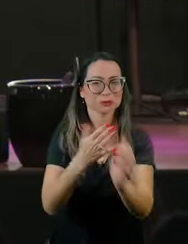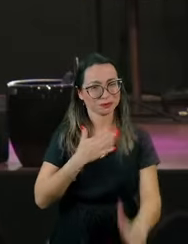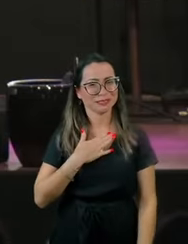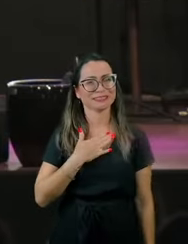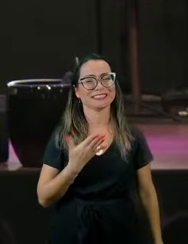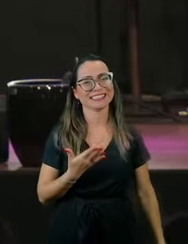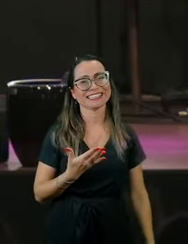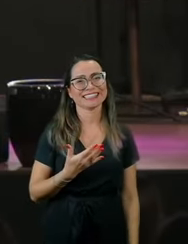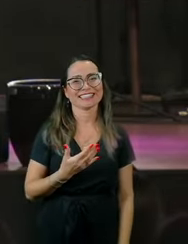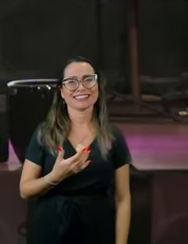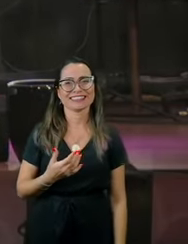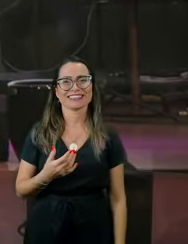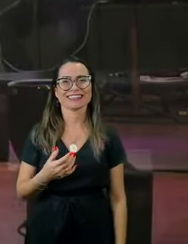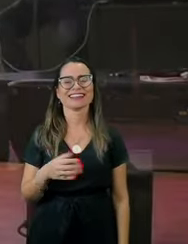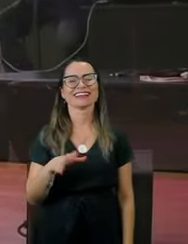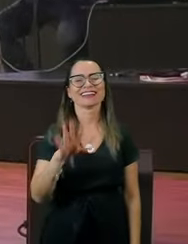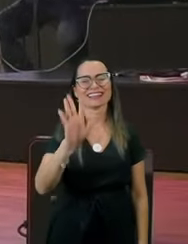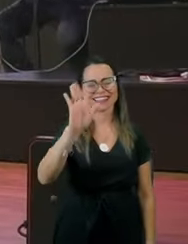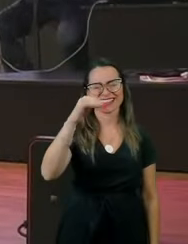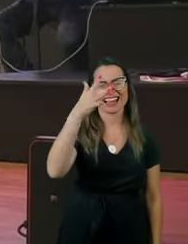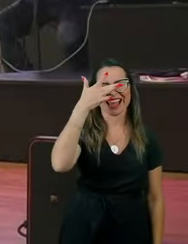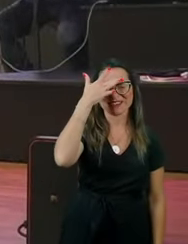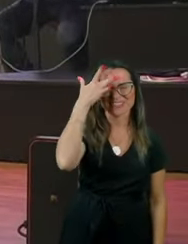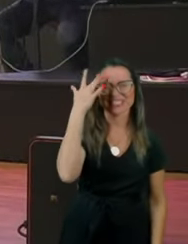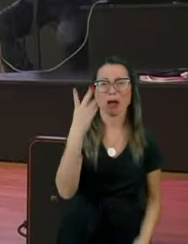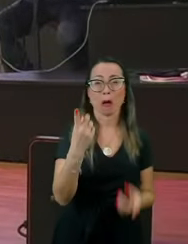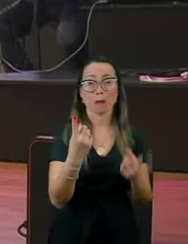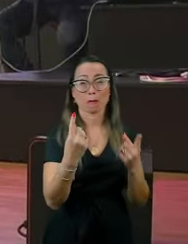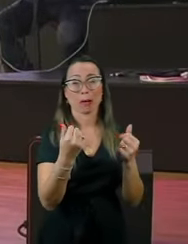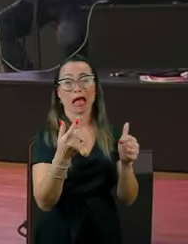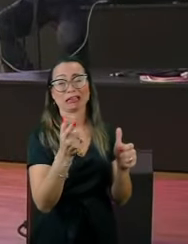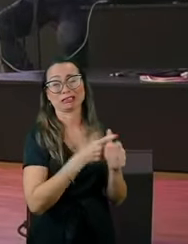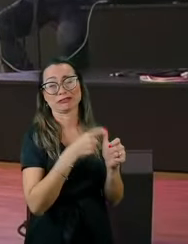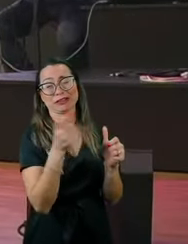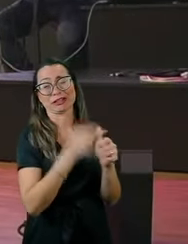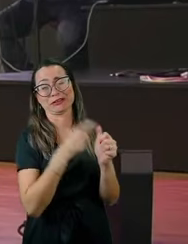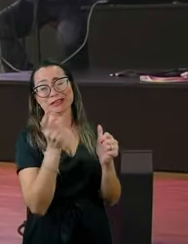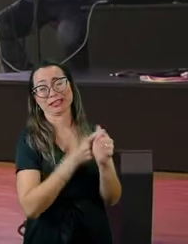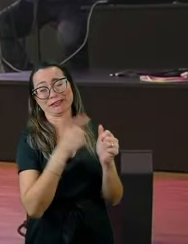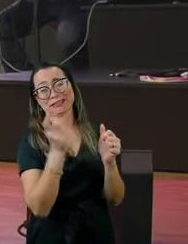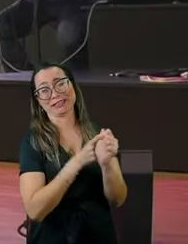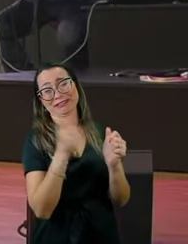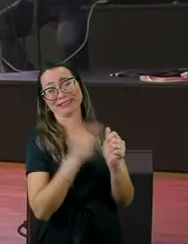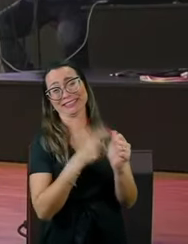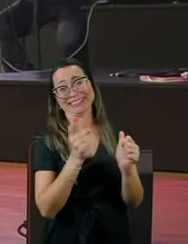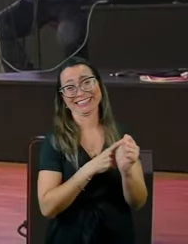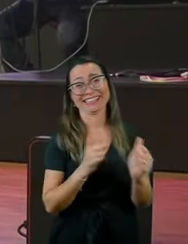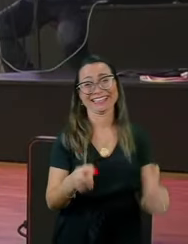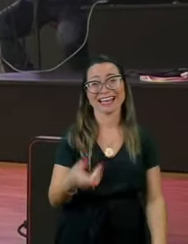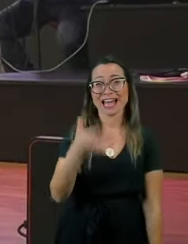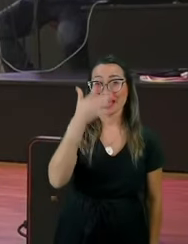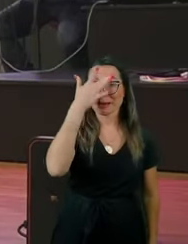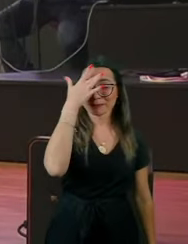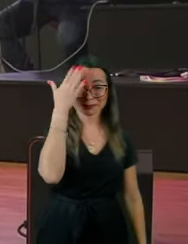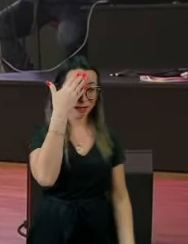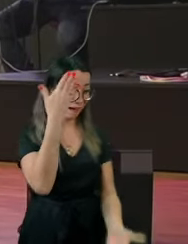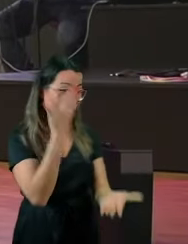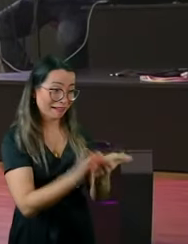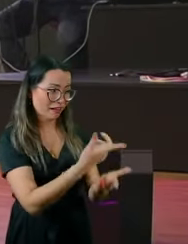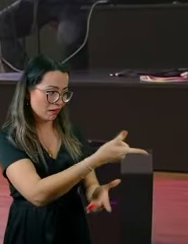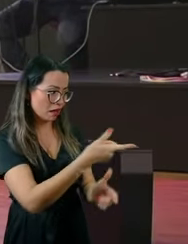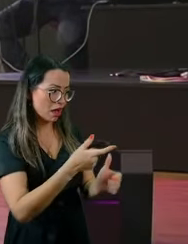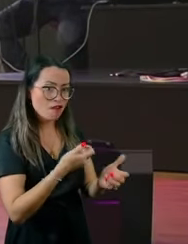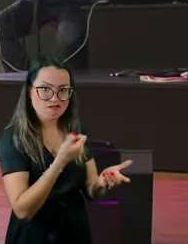Eles eram daqueles endividados, de não tinha muita boa fama, né? Estava queimado na cidade, igual nós, que nós estávamos lá na caverna de